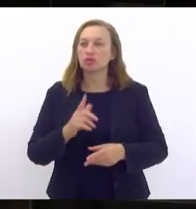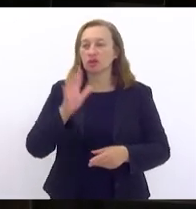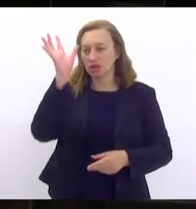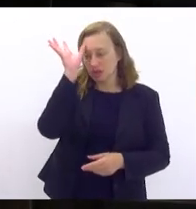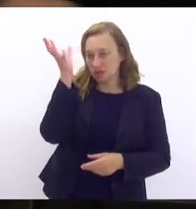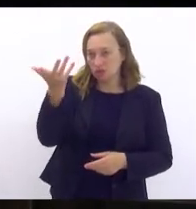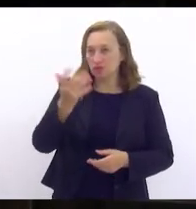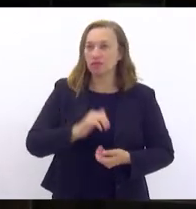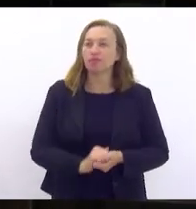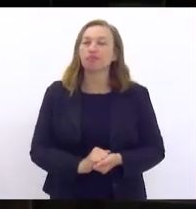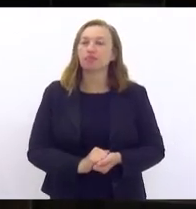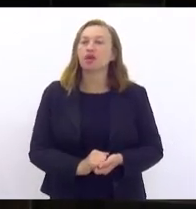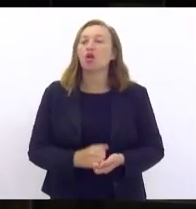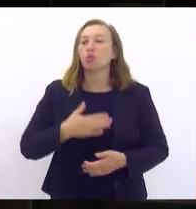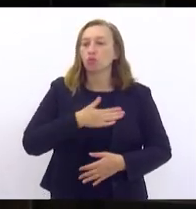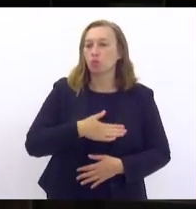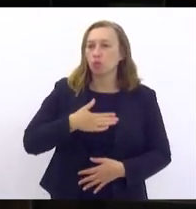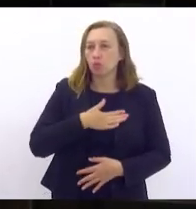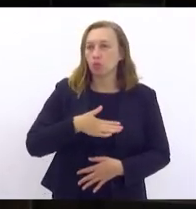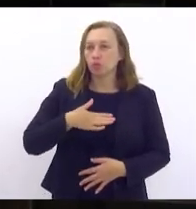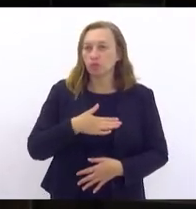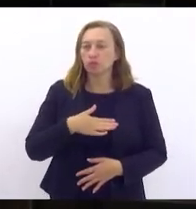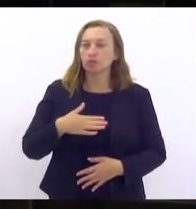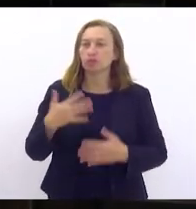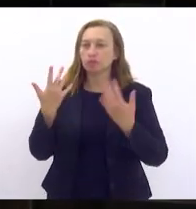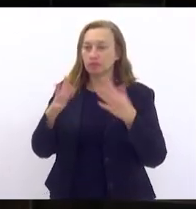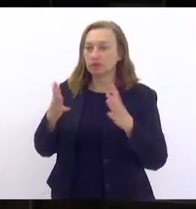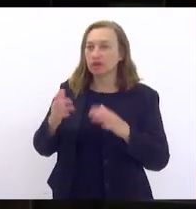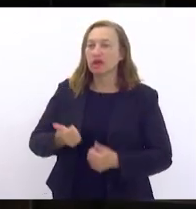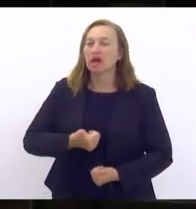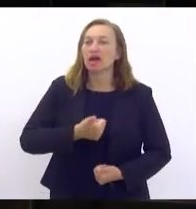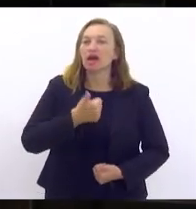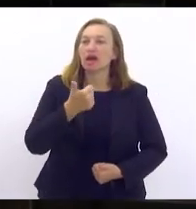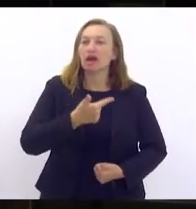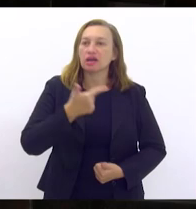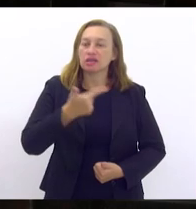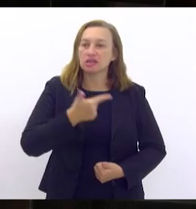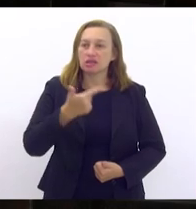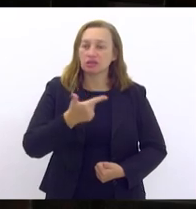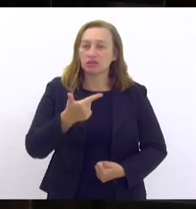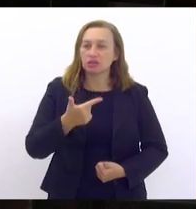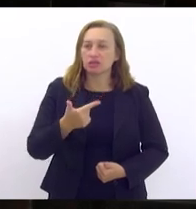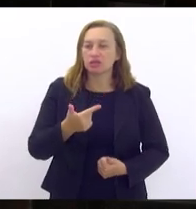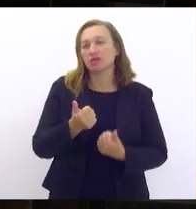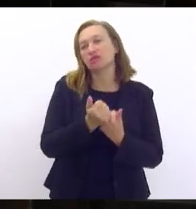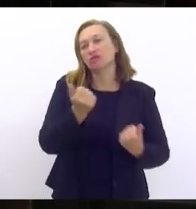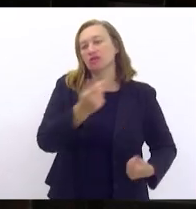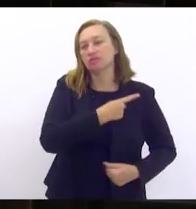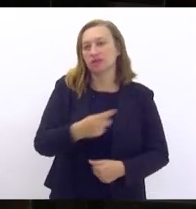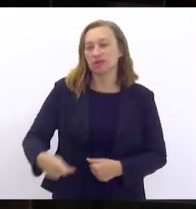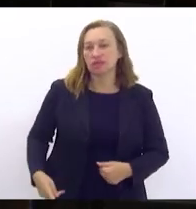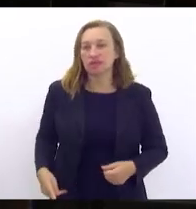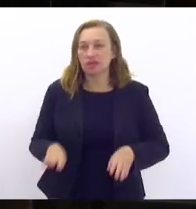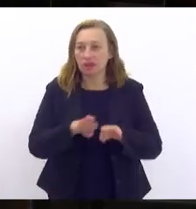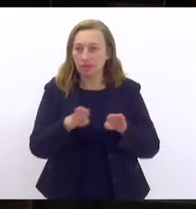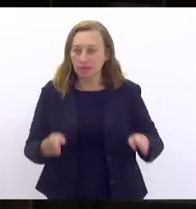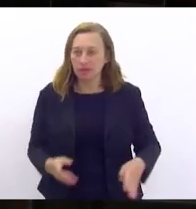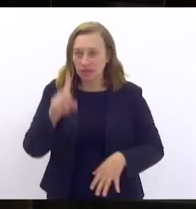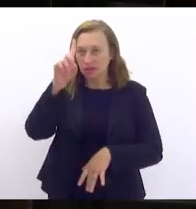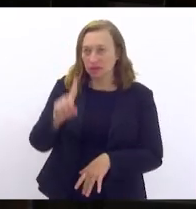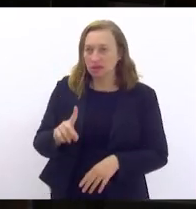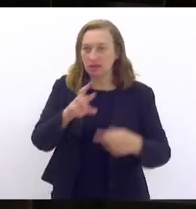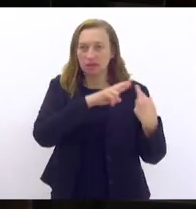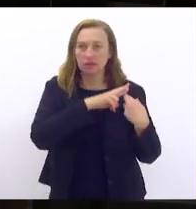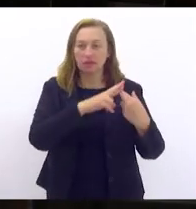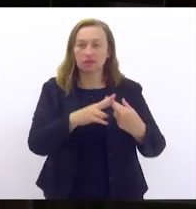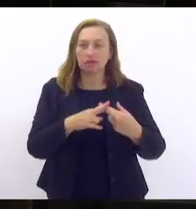gostaria de cumprimentar a segunda vez diretora desculpa segunda vice-presidente da mesa diretora e responsável pela condição